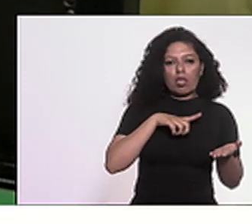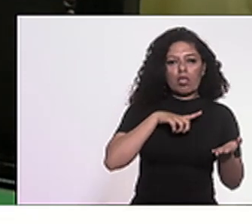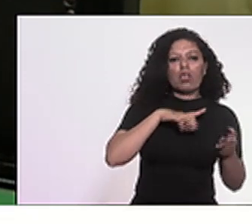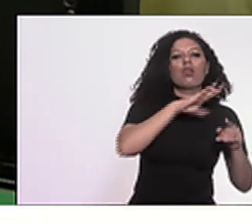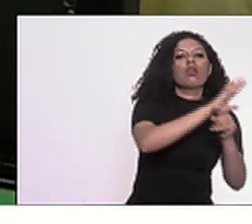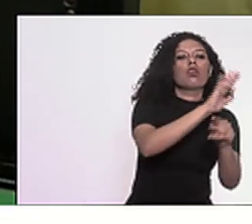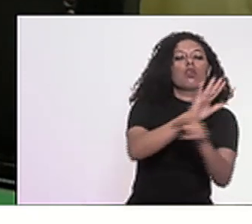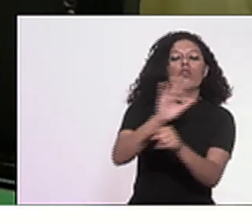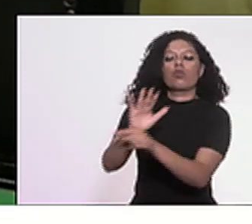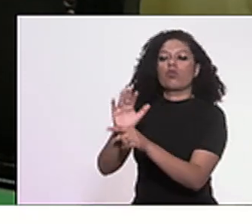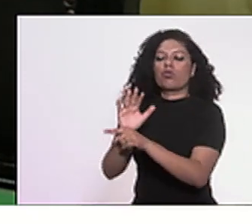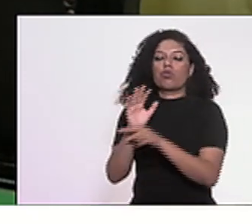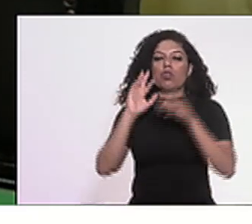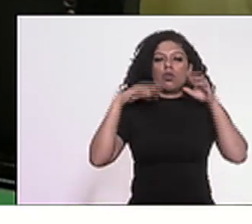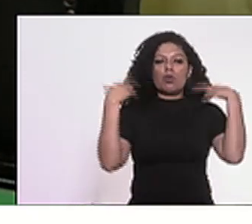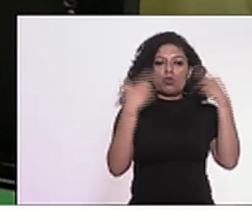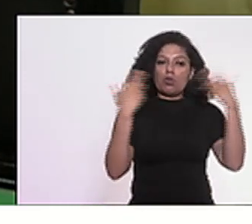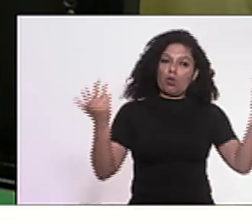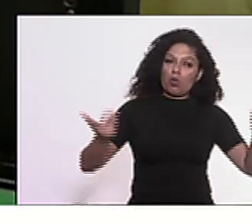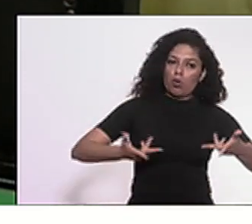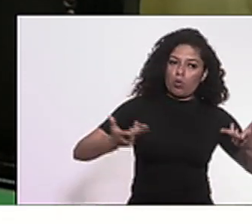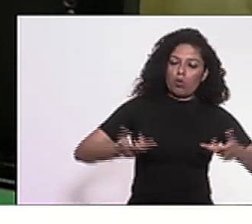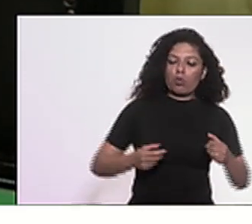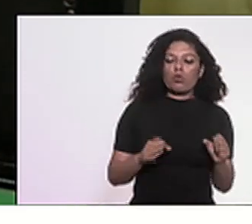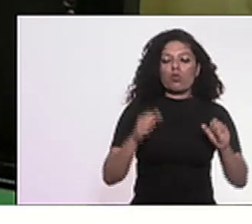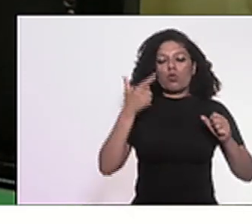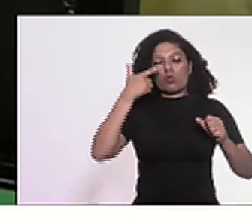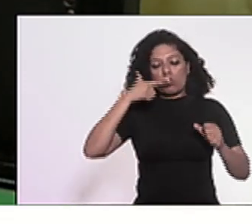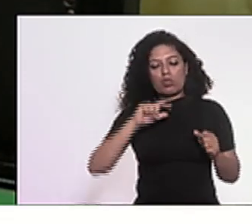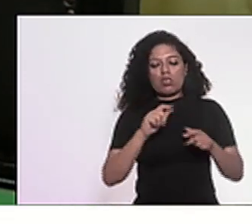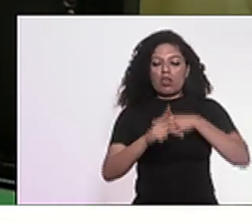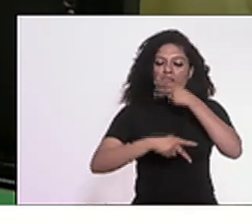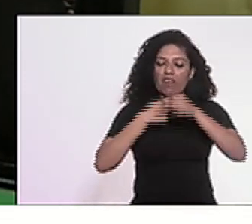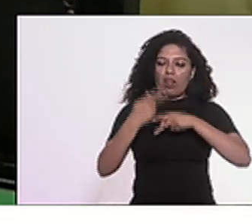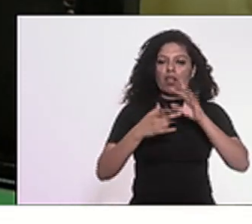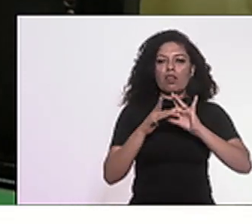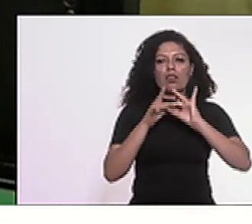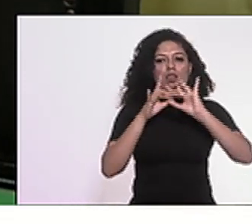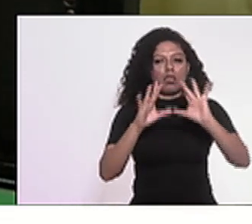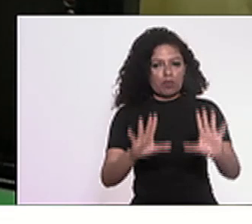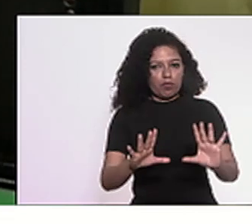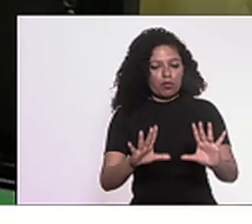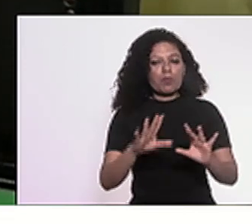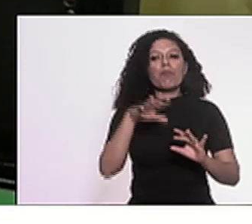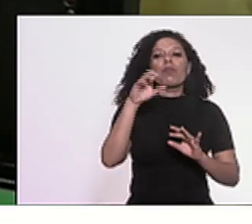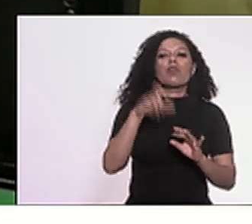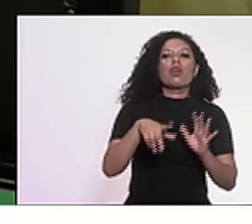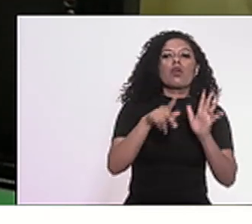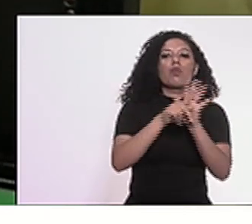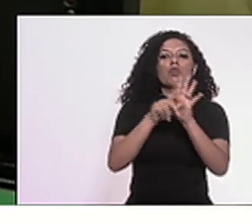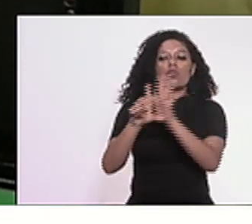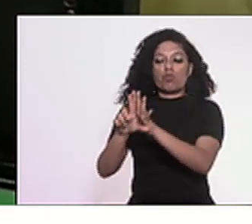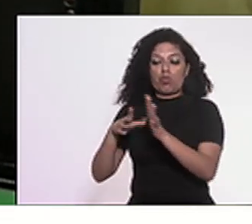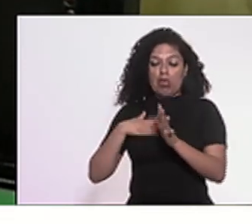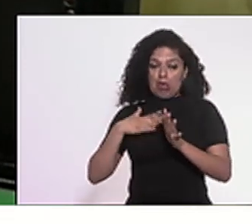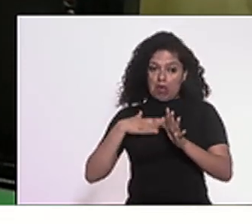com a audiência pública de hoje possa fazer uso da palavra. É um projeto de minha